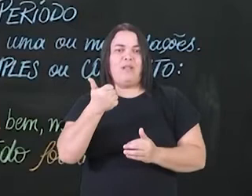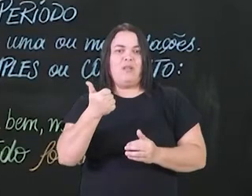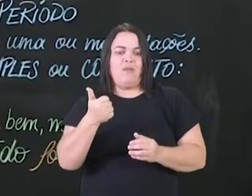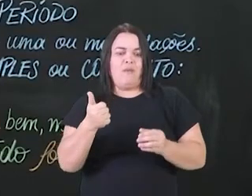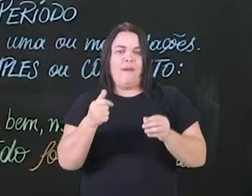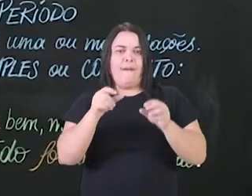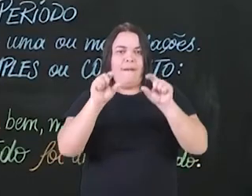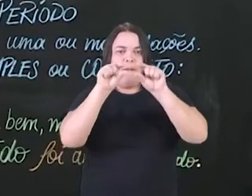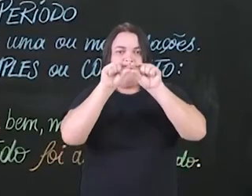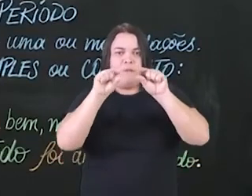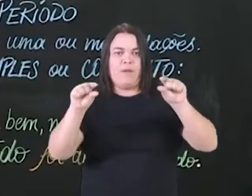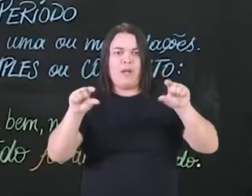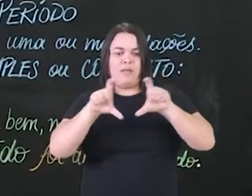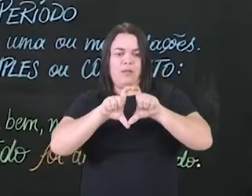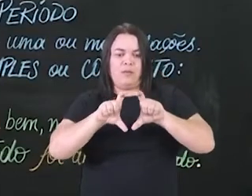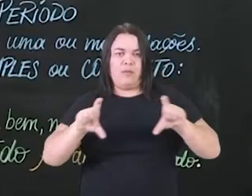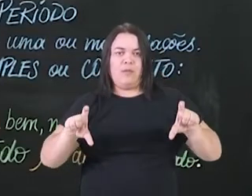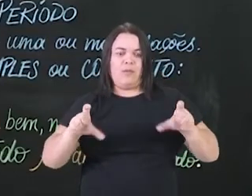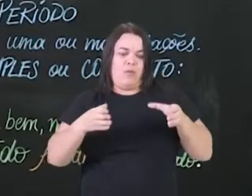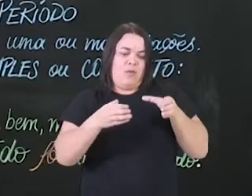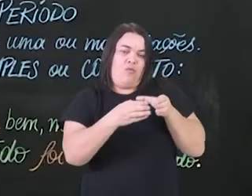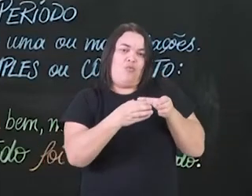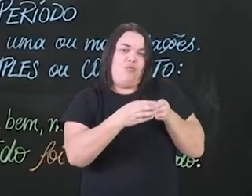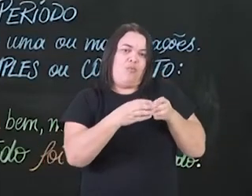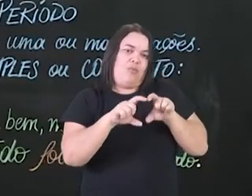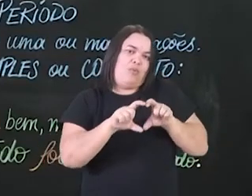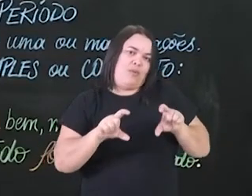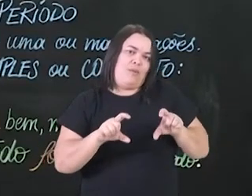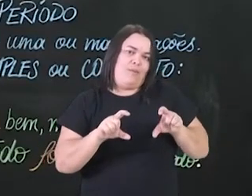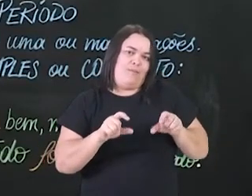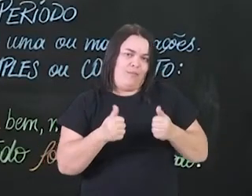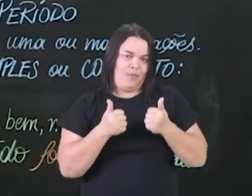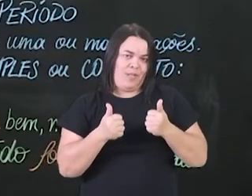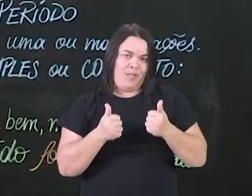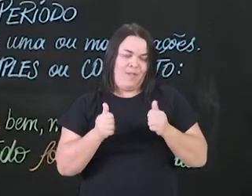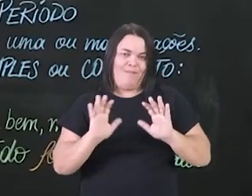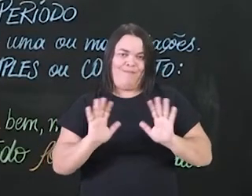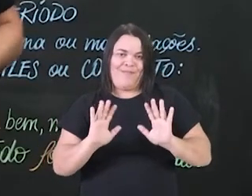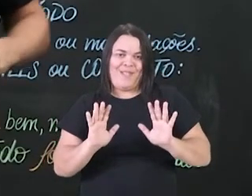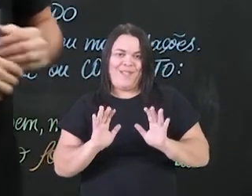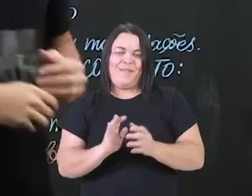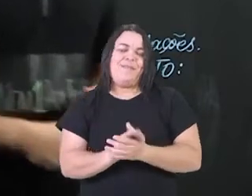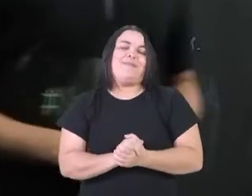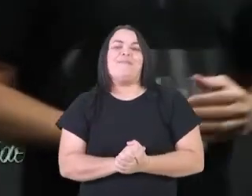Frase, oração e período. Esses foram os temas da aula de hoje. Muito obrigado!